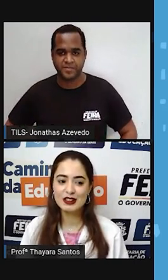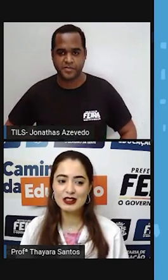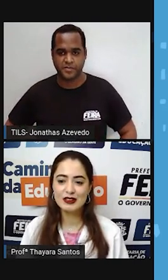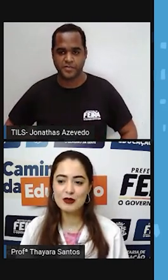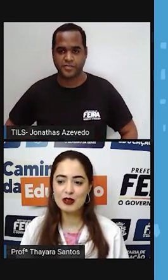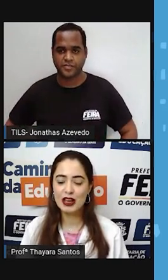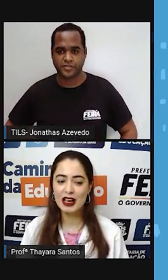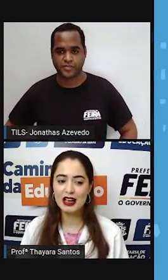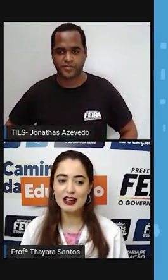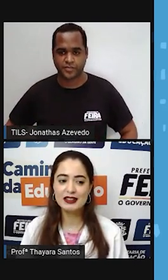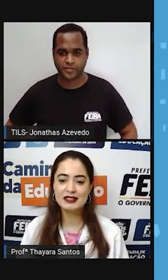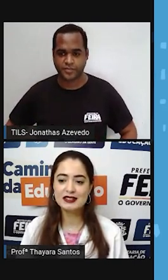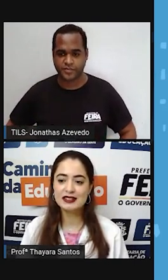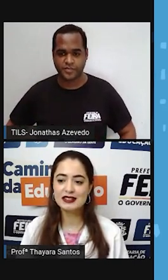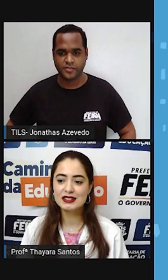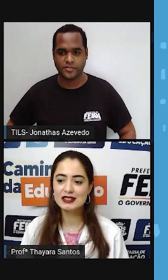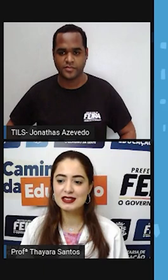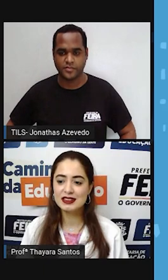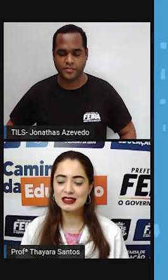Vamos lá.